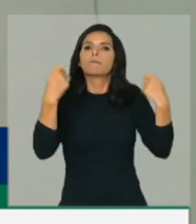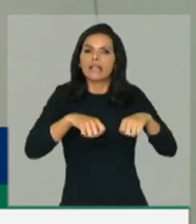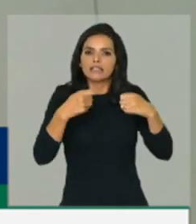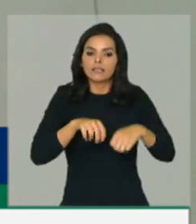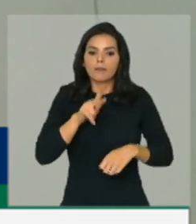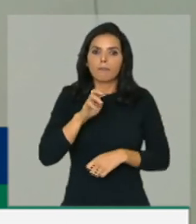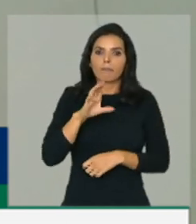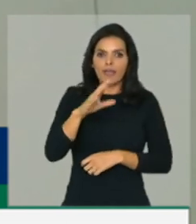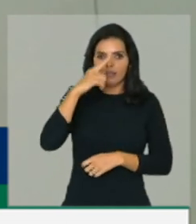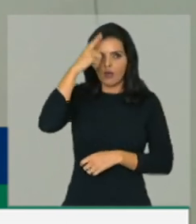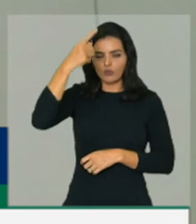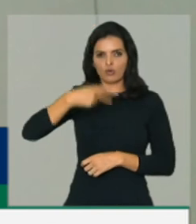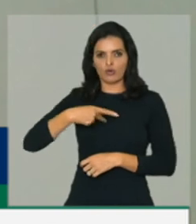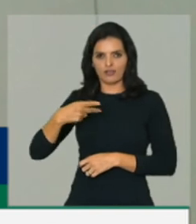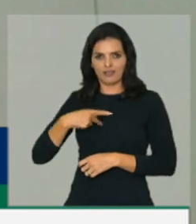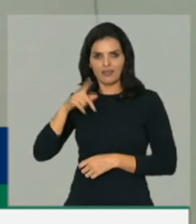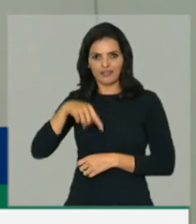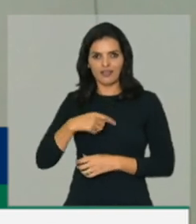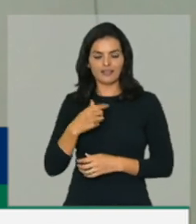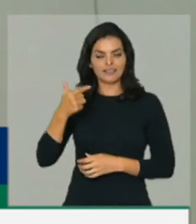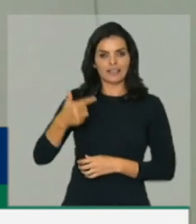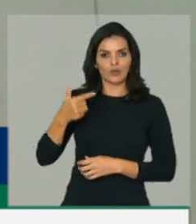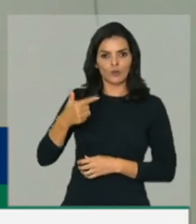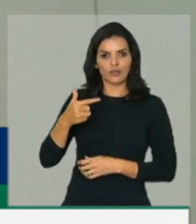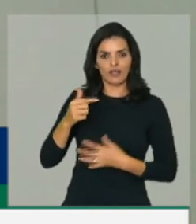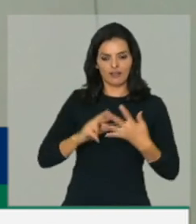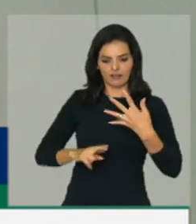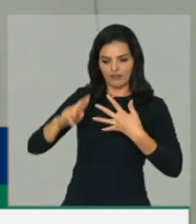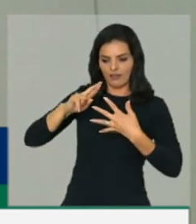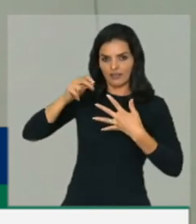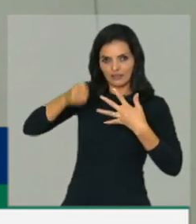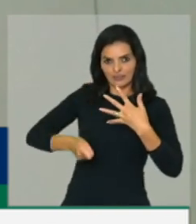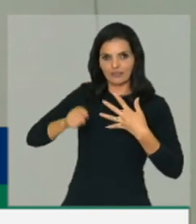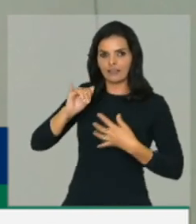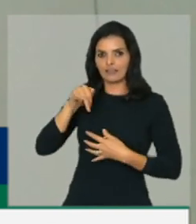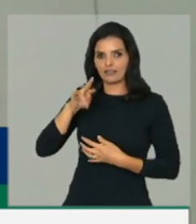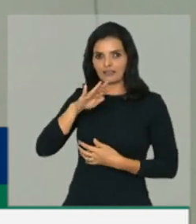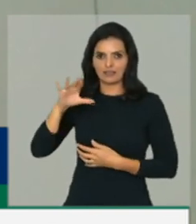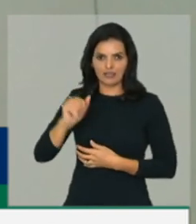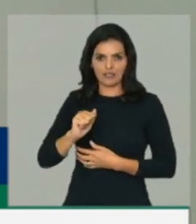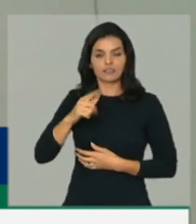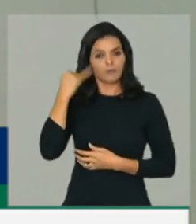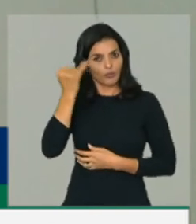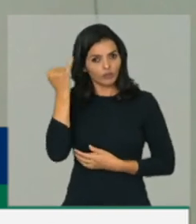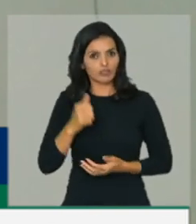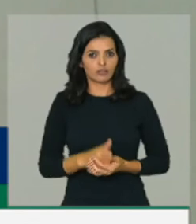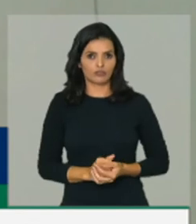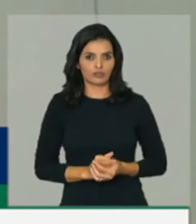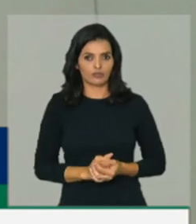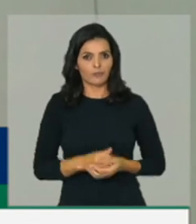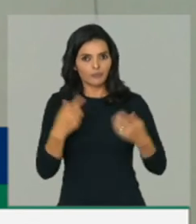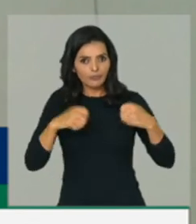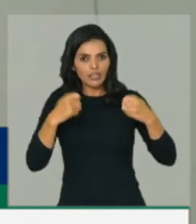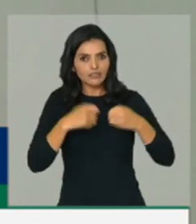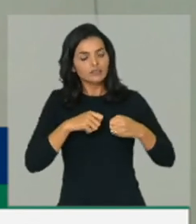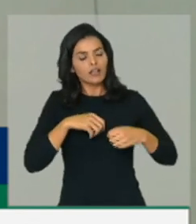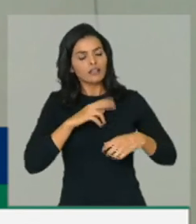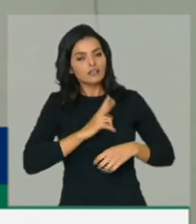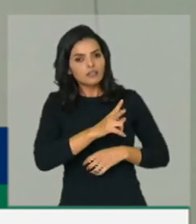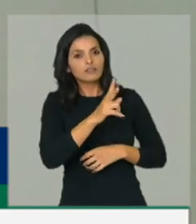PEC de nossa autoria, que é da segunda instância, tão importante para um país que clama por justiça, possa caminhar